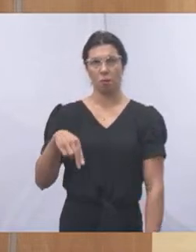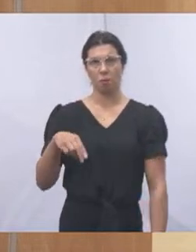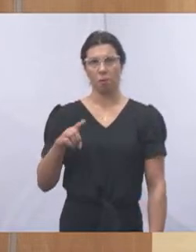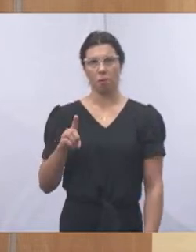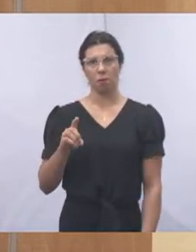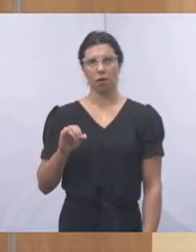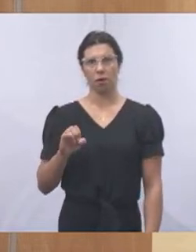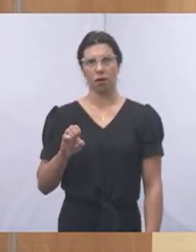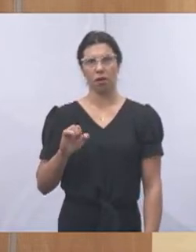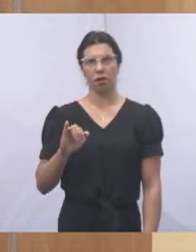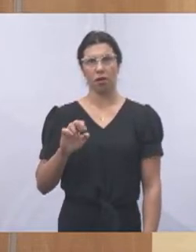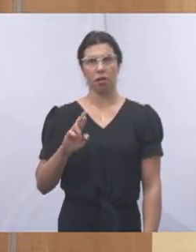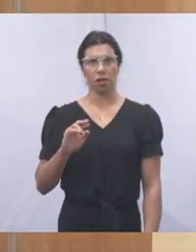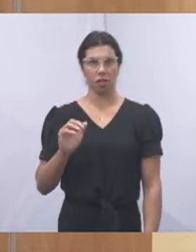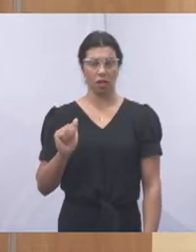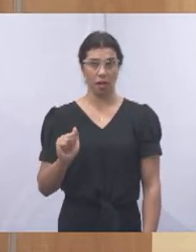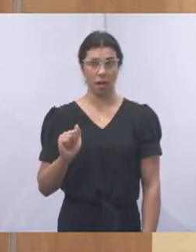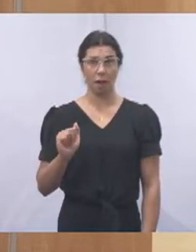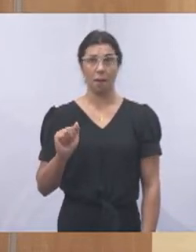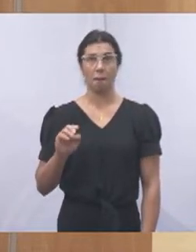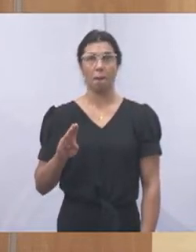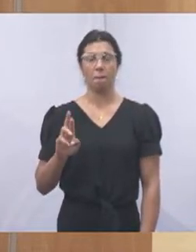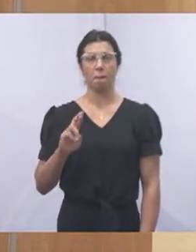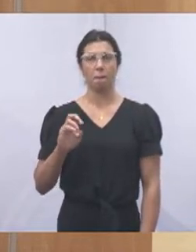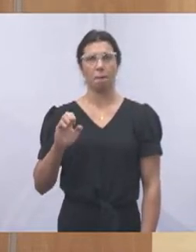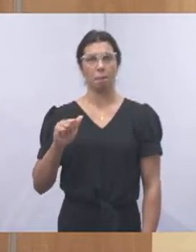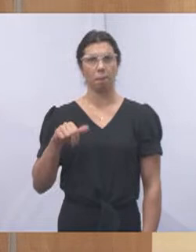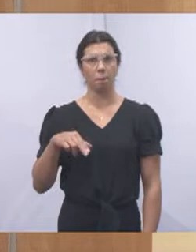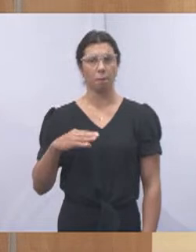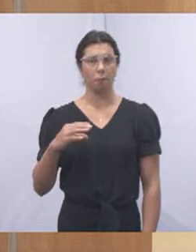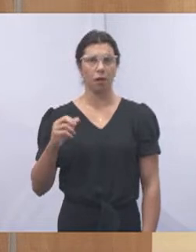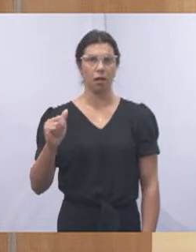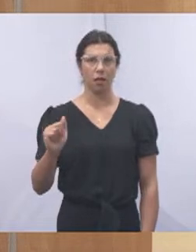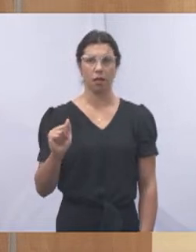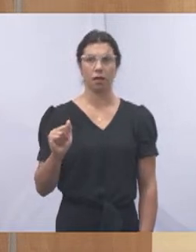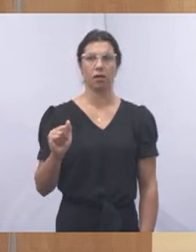localizada na rua Luiz Gonzaga Rosa da Silva,